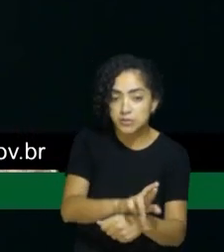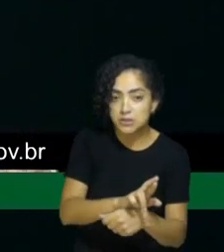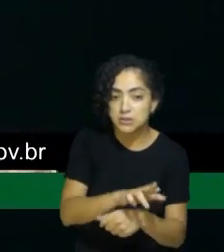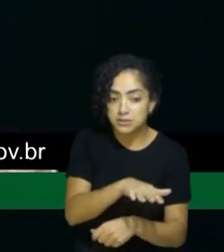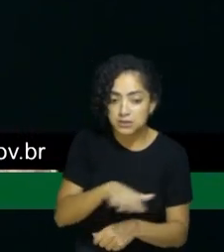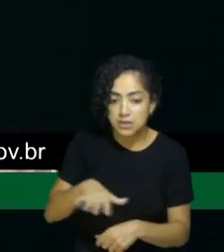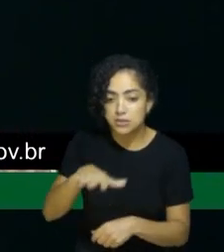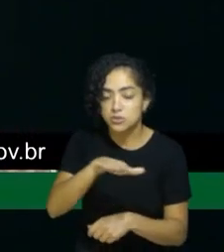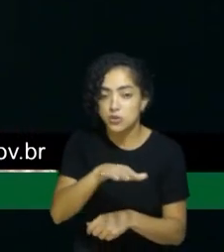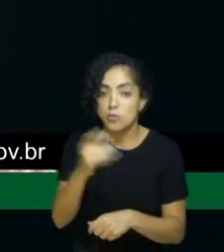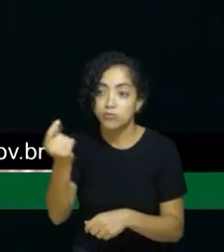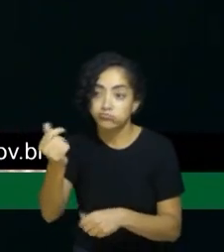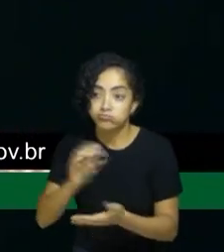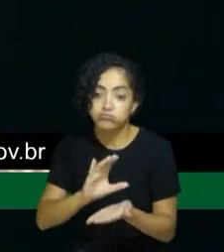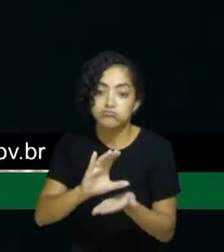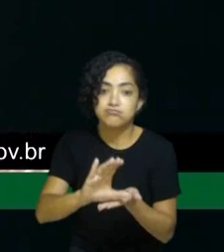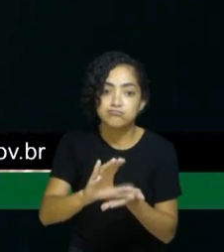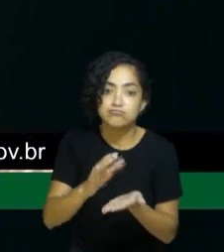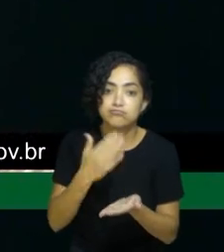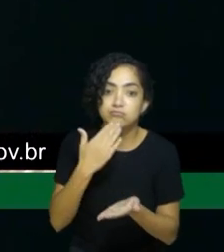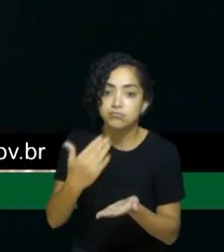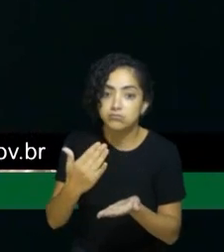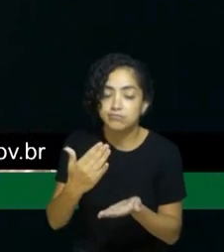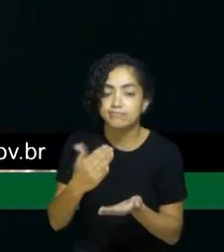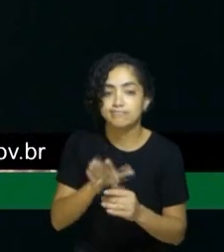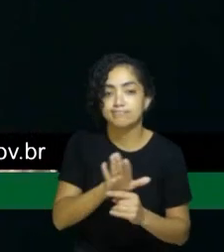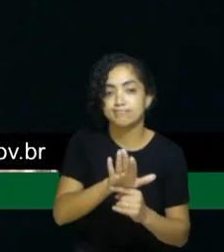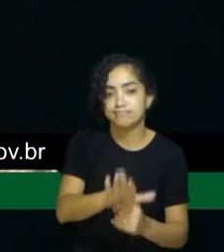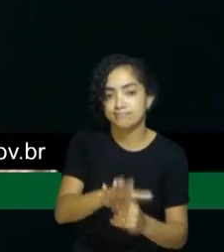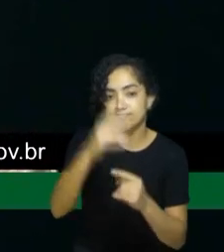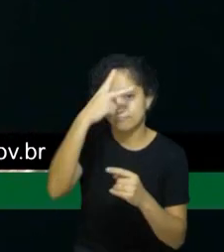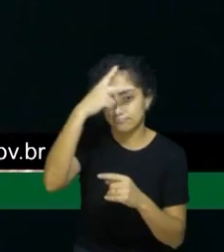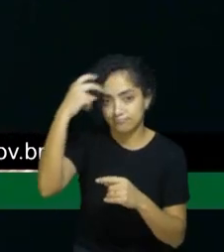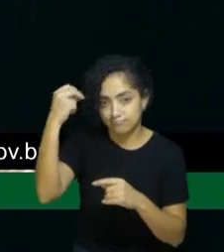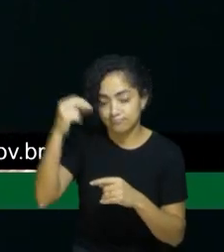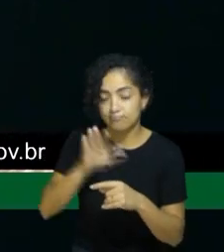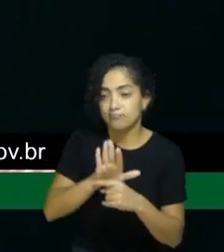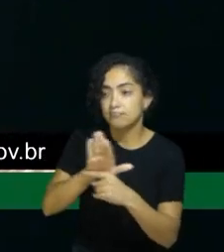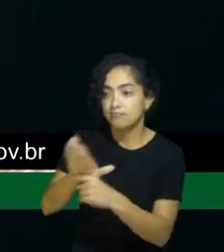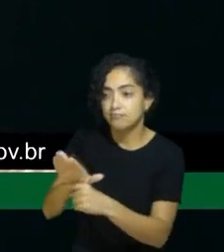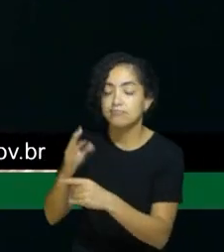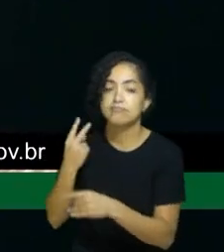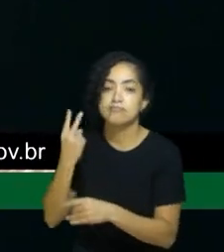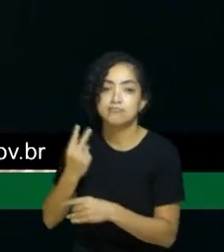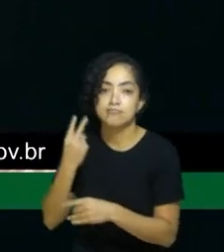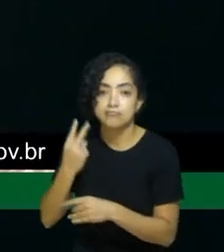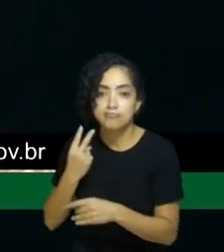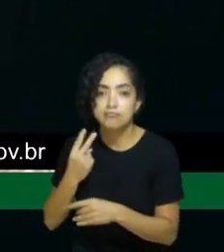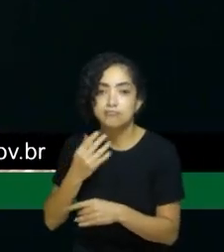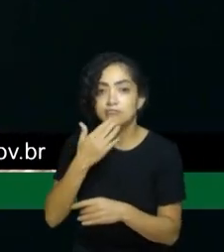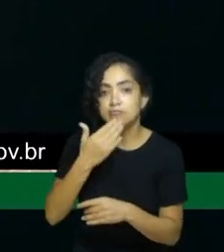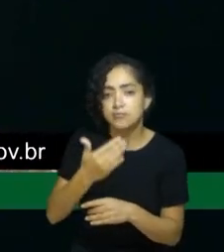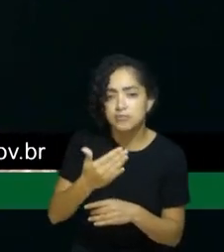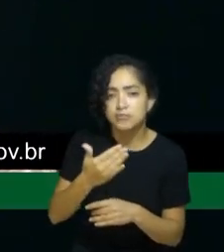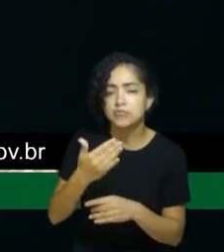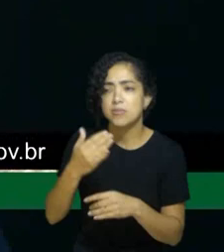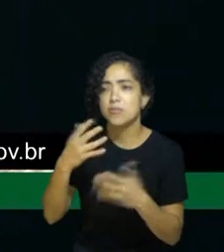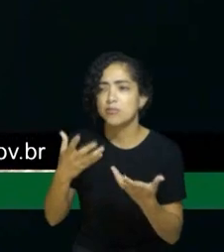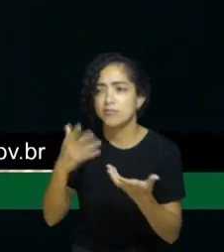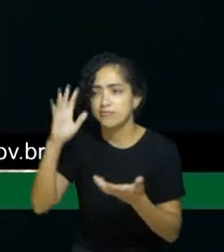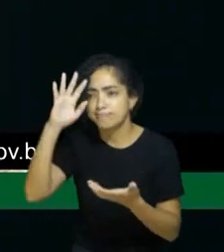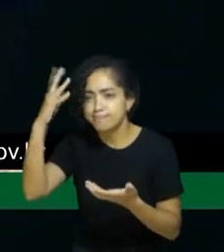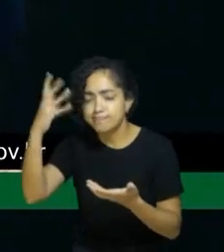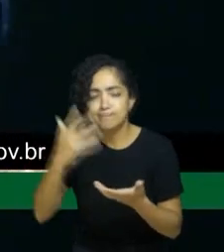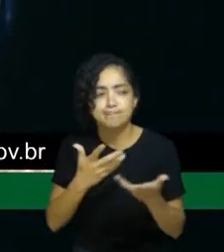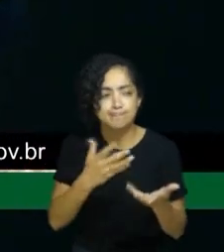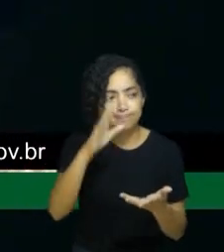trazermos recursos para ajudar o prefeito para ajudar os vereadores eu pedia tanto ó prefeito eu quero resolver isso Napoleão eu